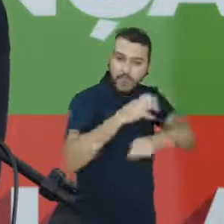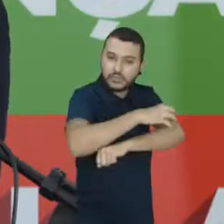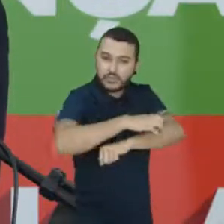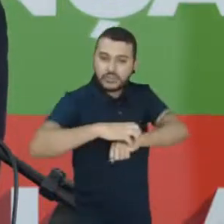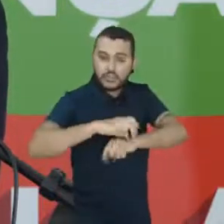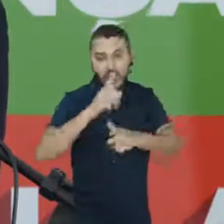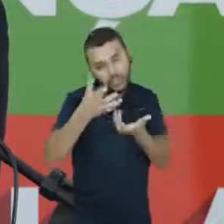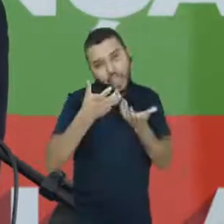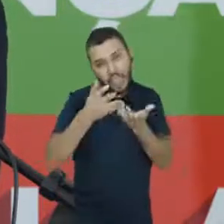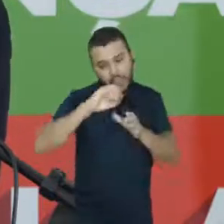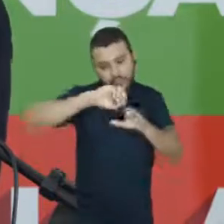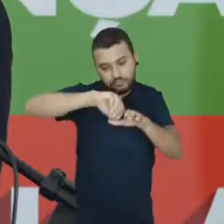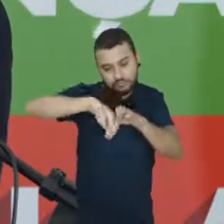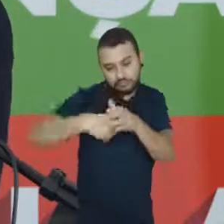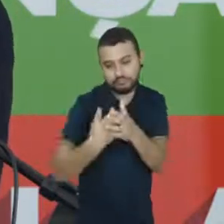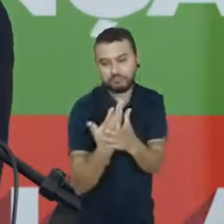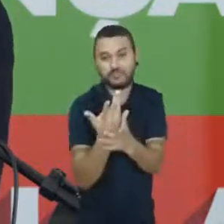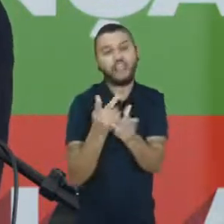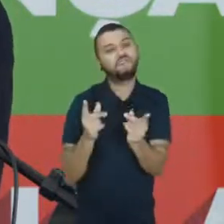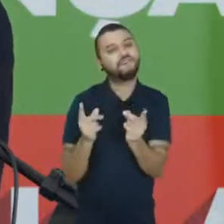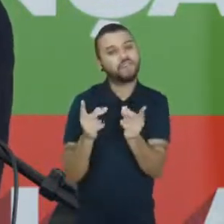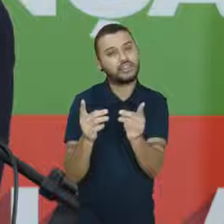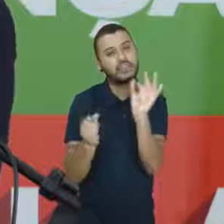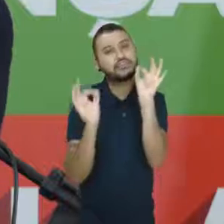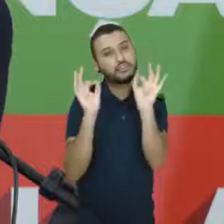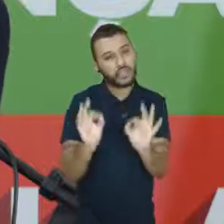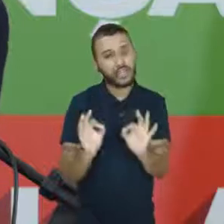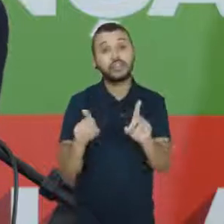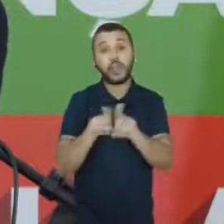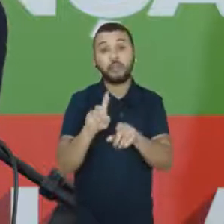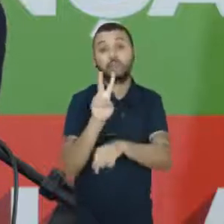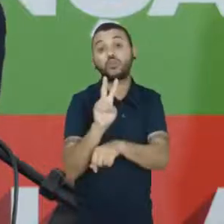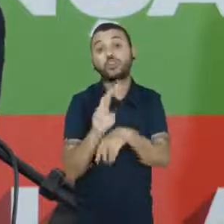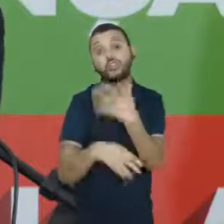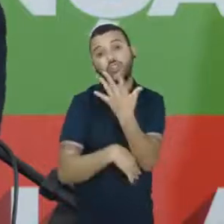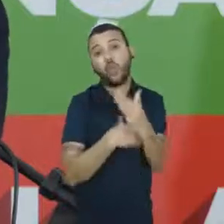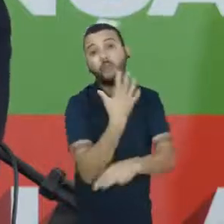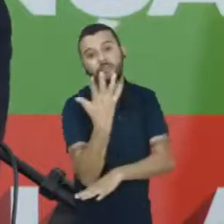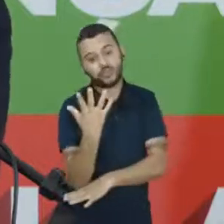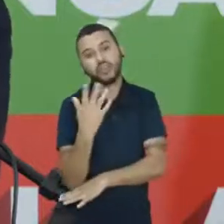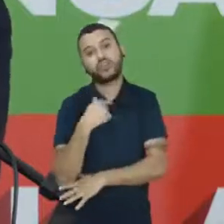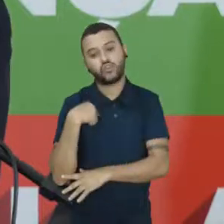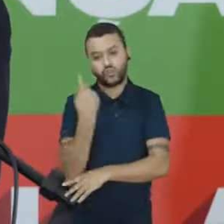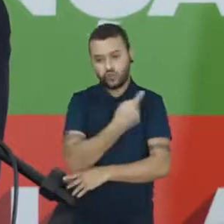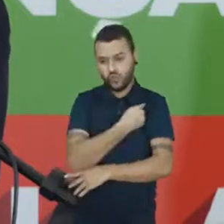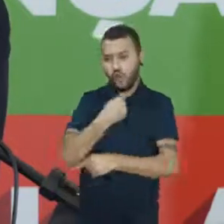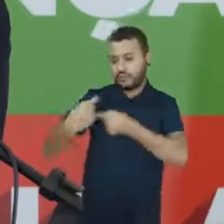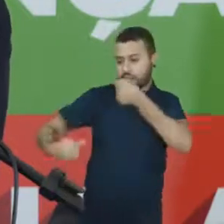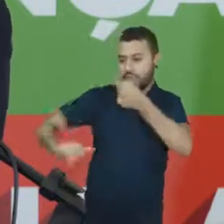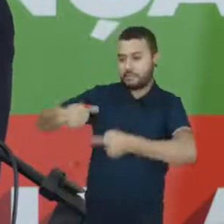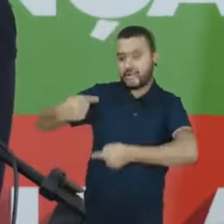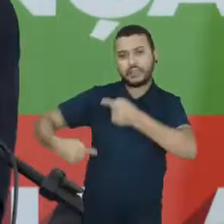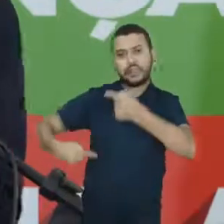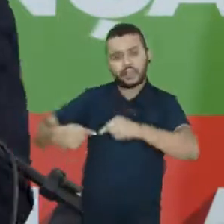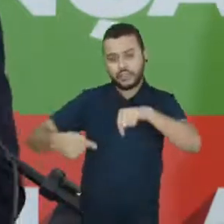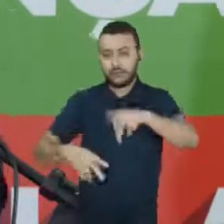quer vender e ele quer preservar o meio ambiente. E é isso que nós vamos discutir muito nesse país. E